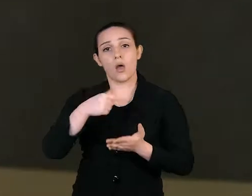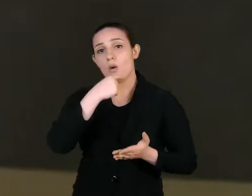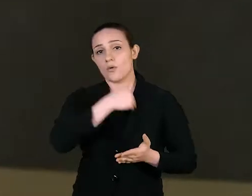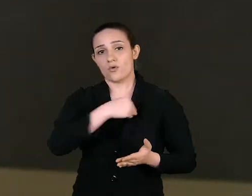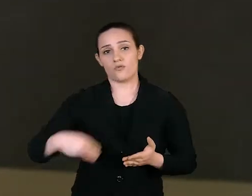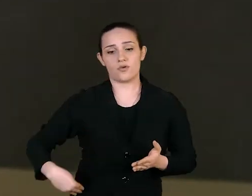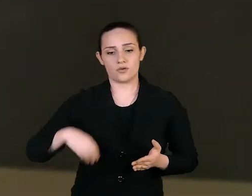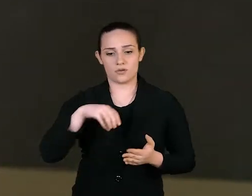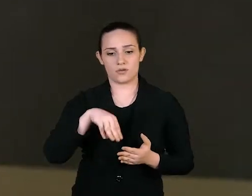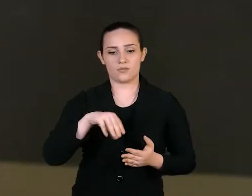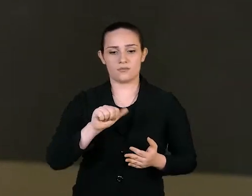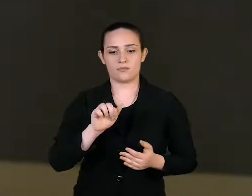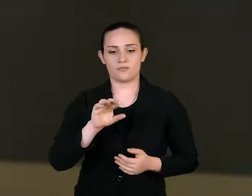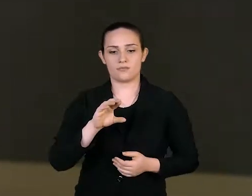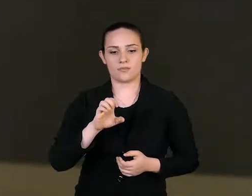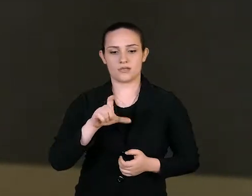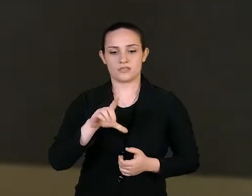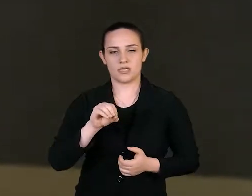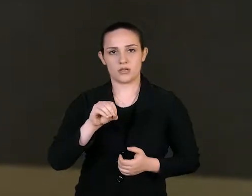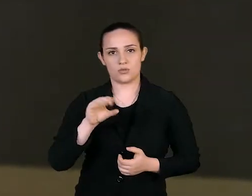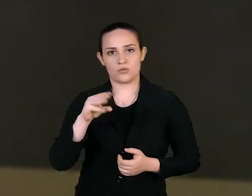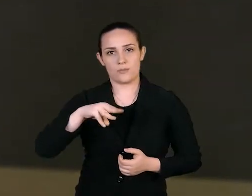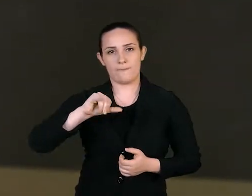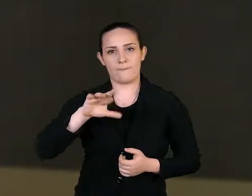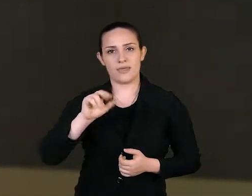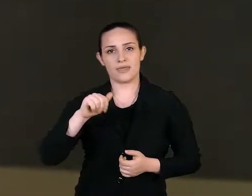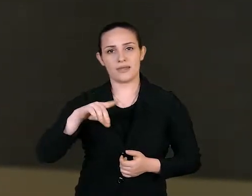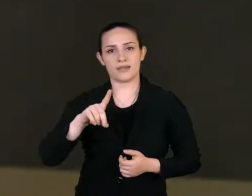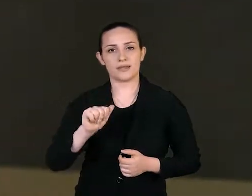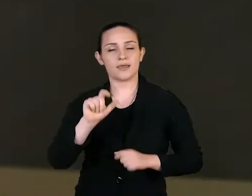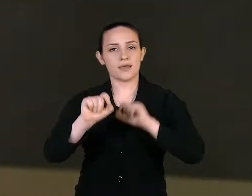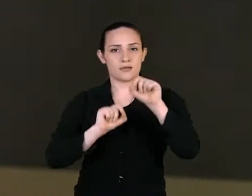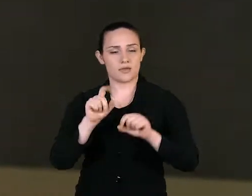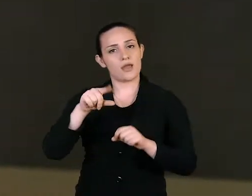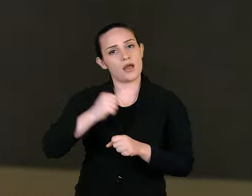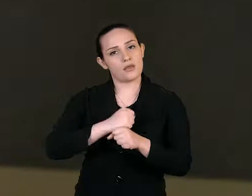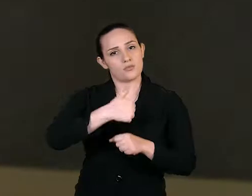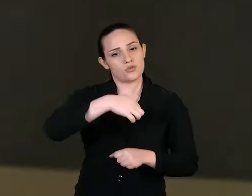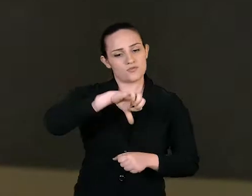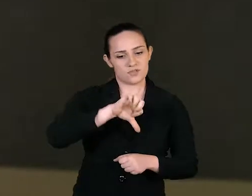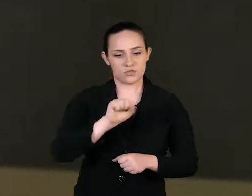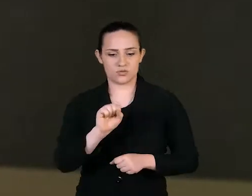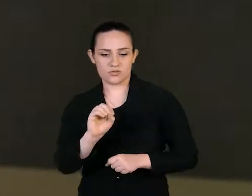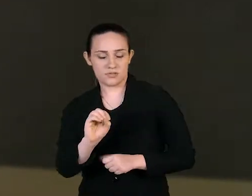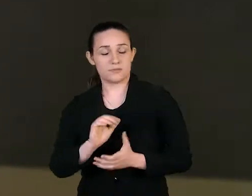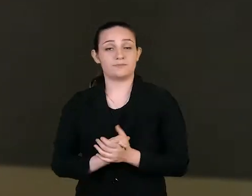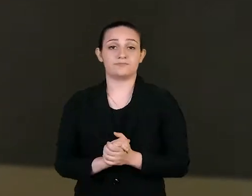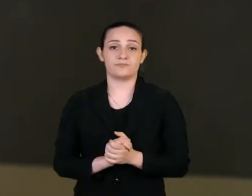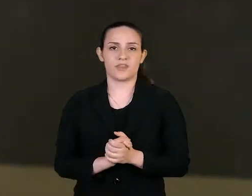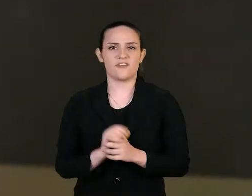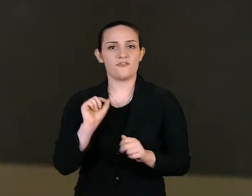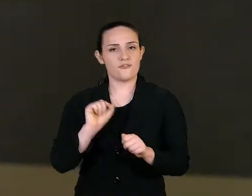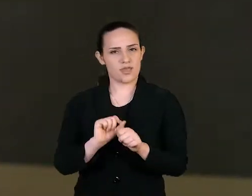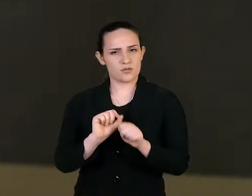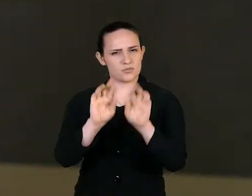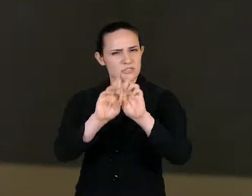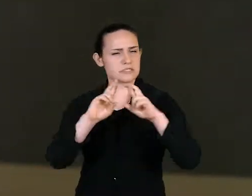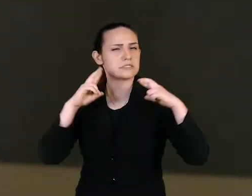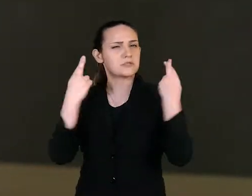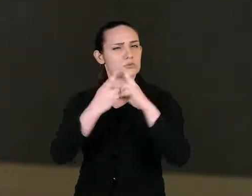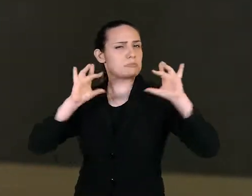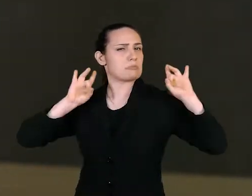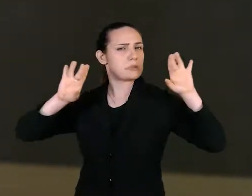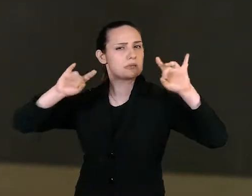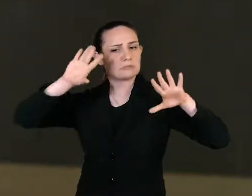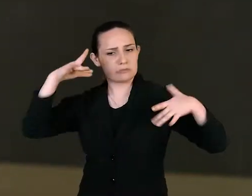Miranda no ano seguinte, em 24 de março de 1980. A solenidade de posse foi